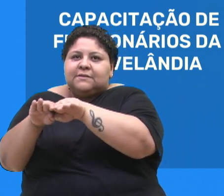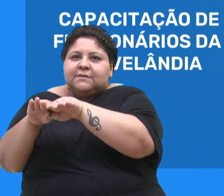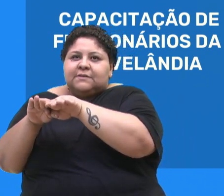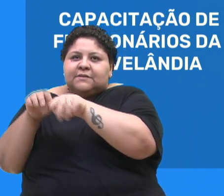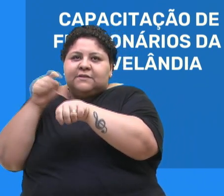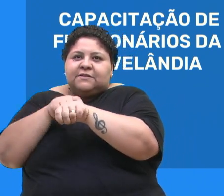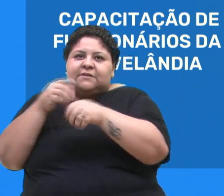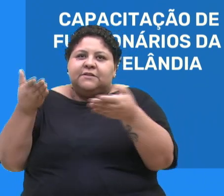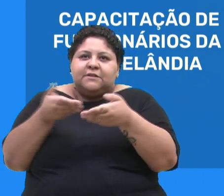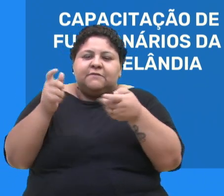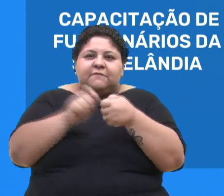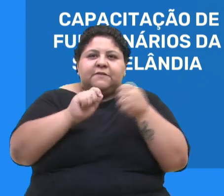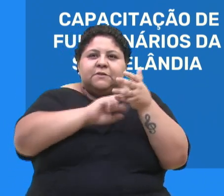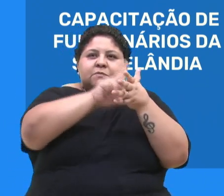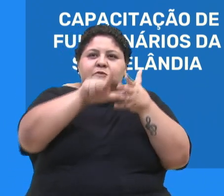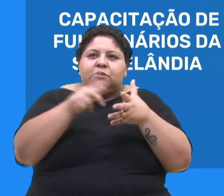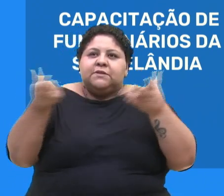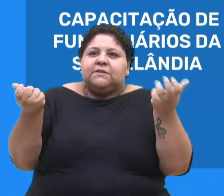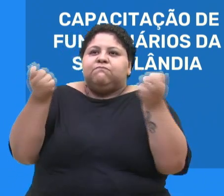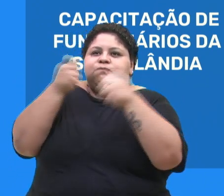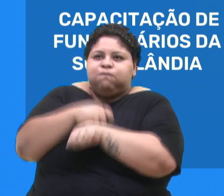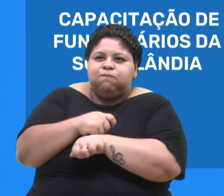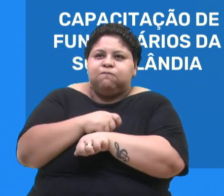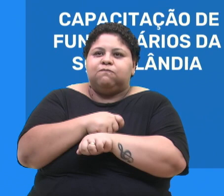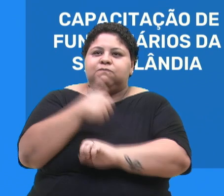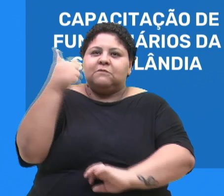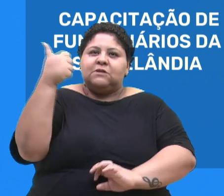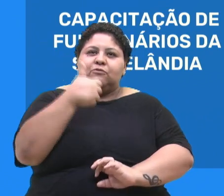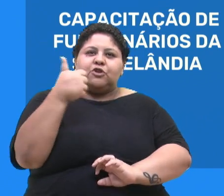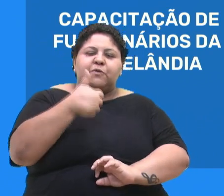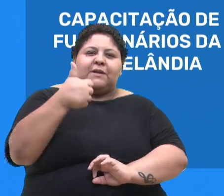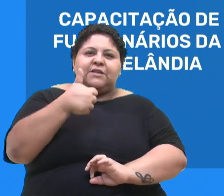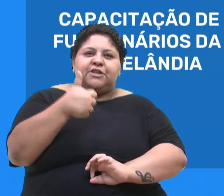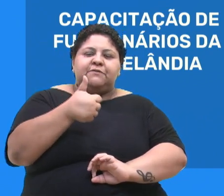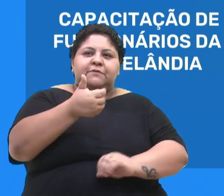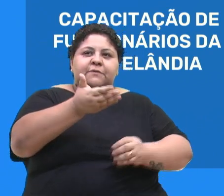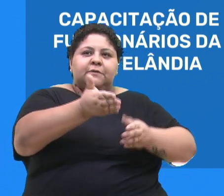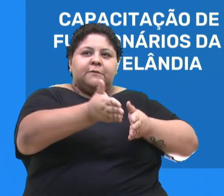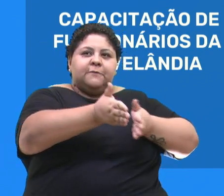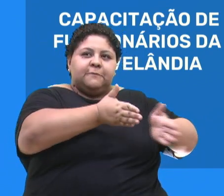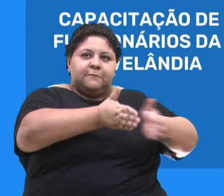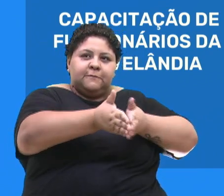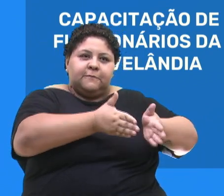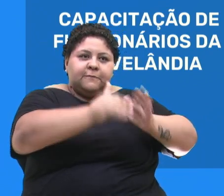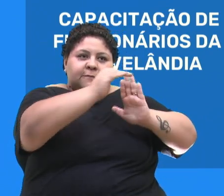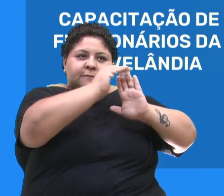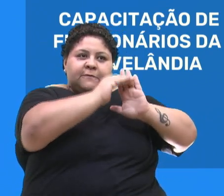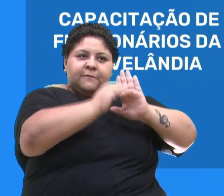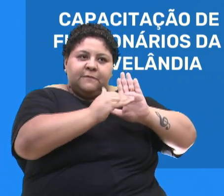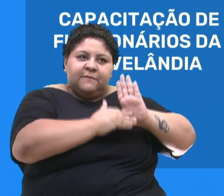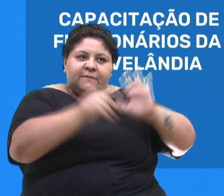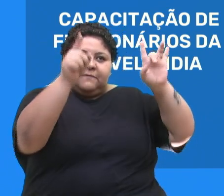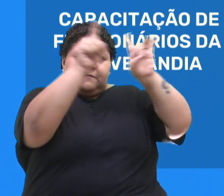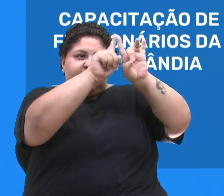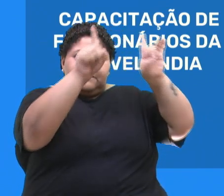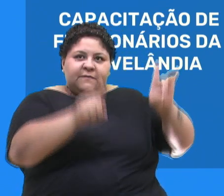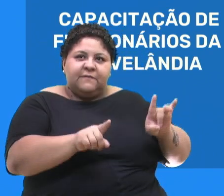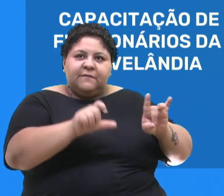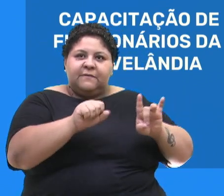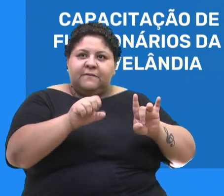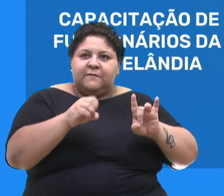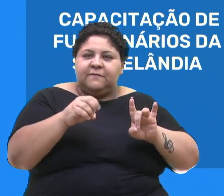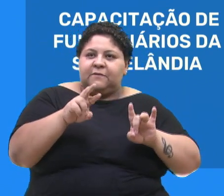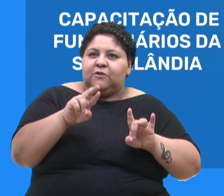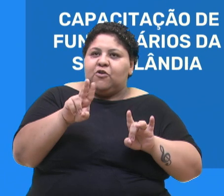de capacitações, né? Os primeiros que tiveram acesso a esse conteúdo foram os funcionários da Sorvelândia, em razão,